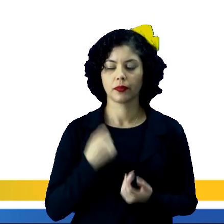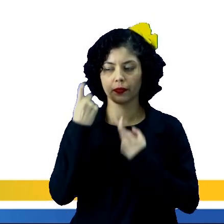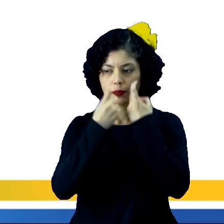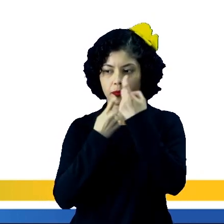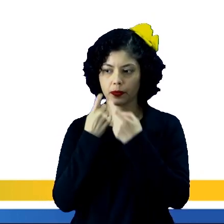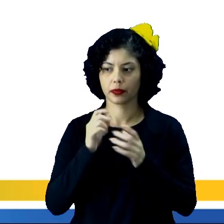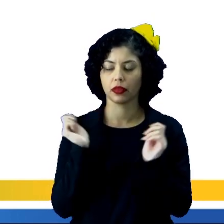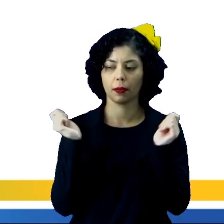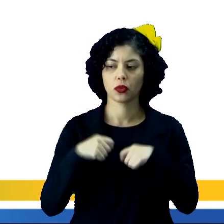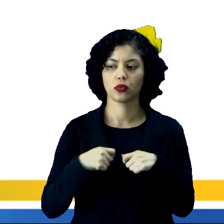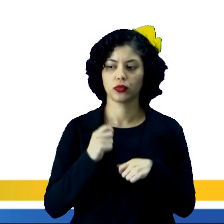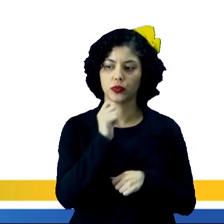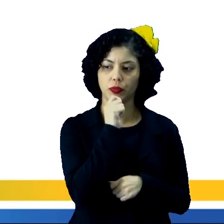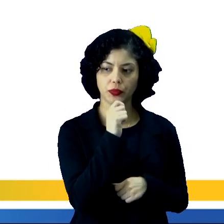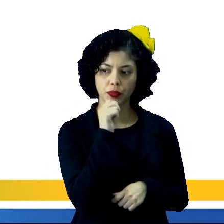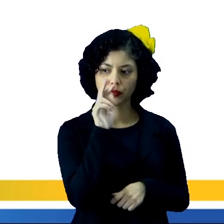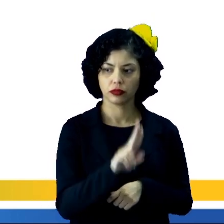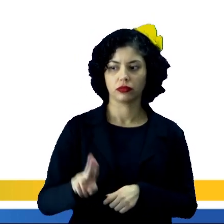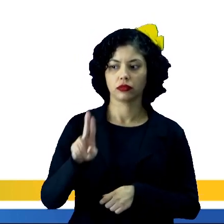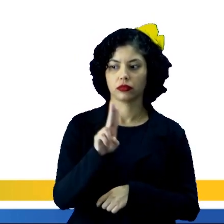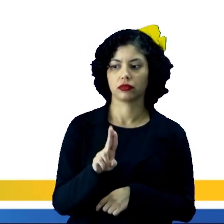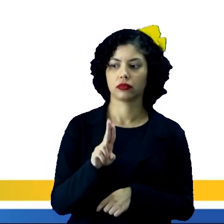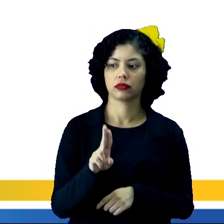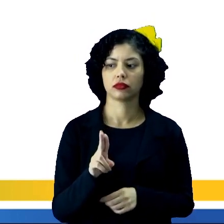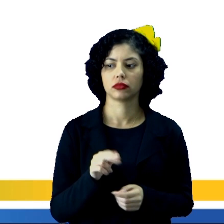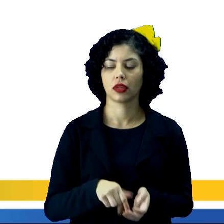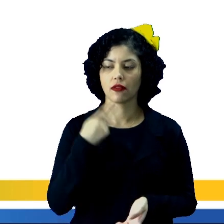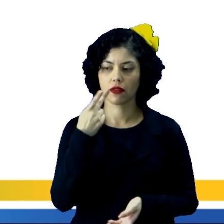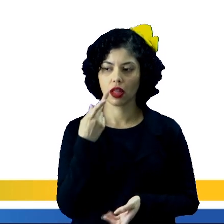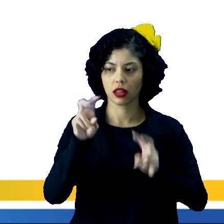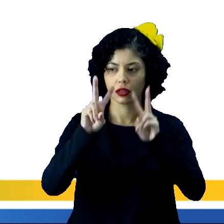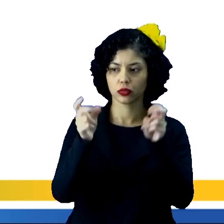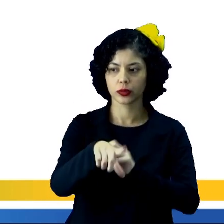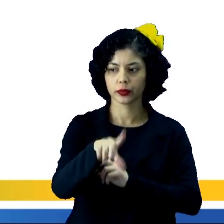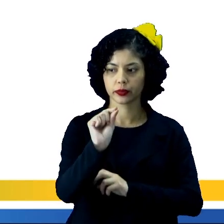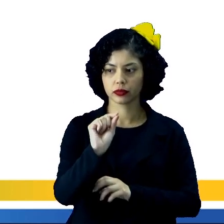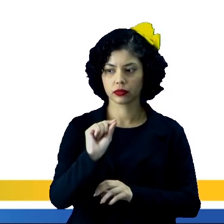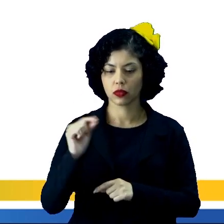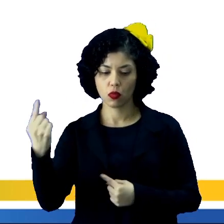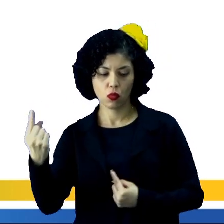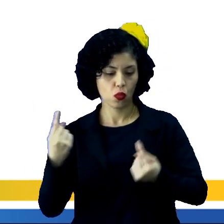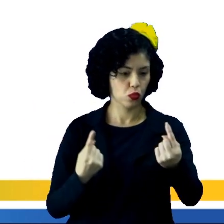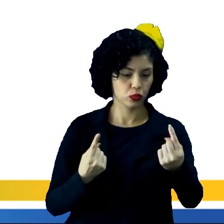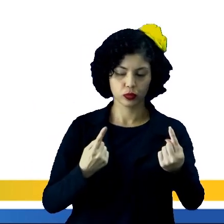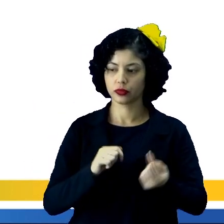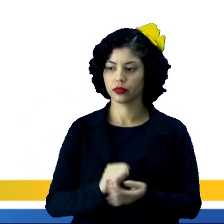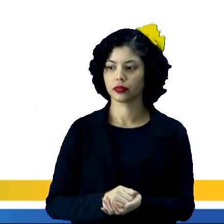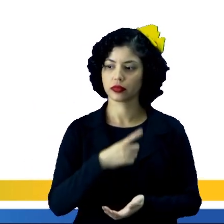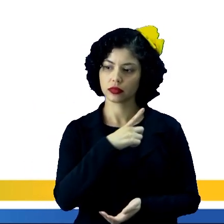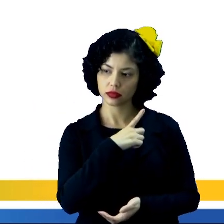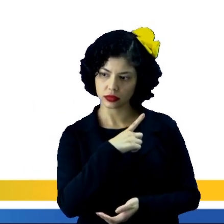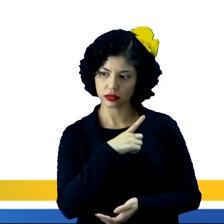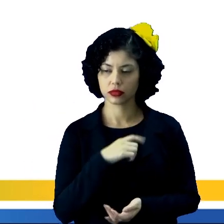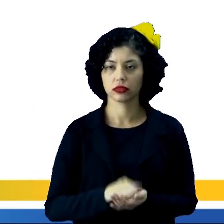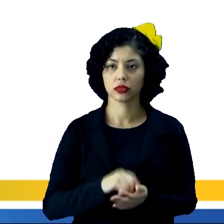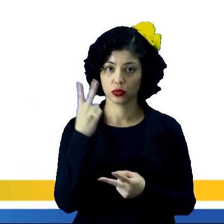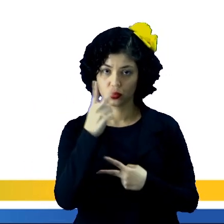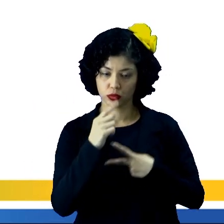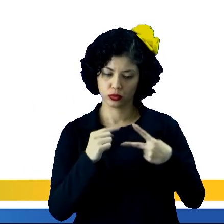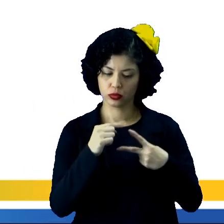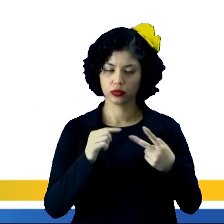você, dar a possibilidade de você utilizar para falar sobre alternativas, ok? Se tiverem